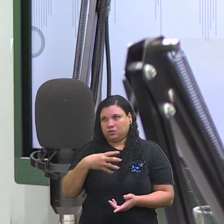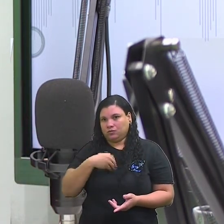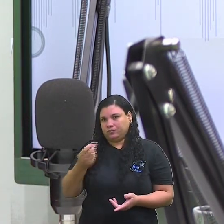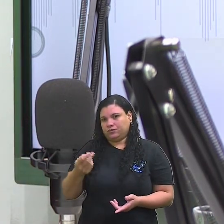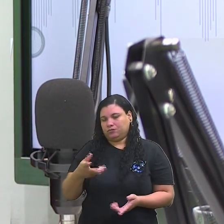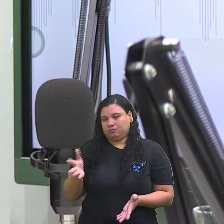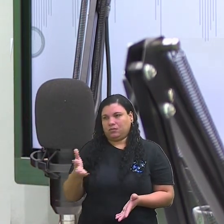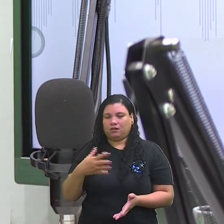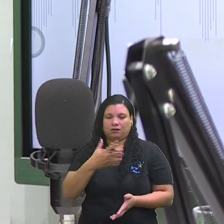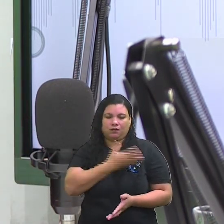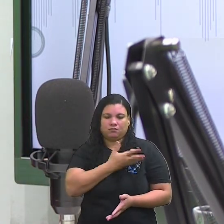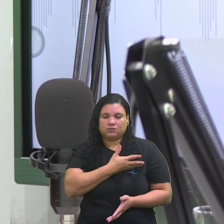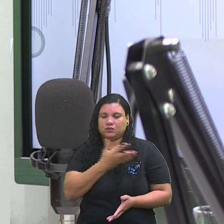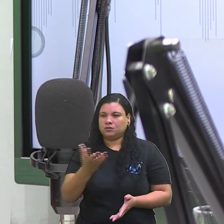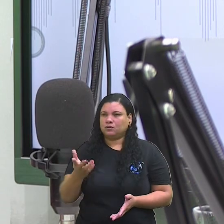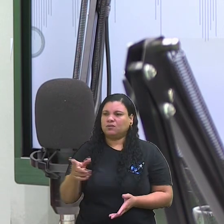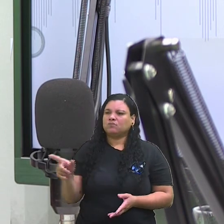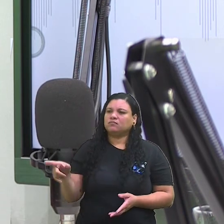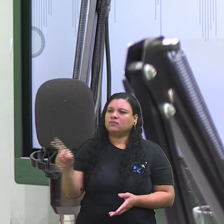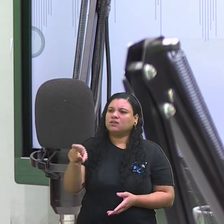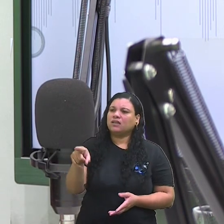eu não tenho condições. Ah, porque